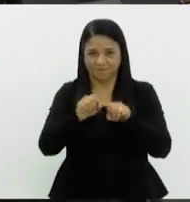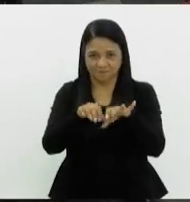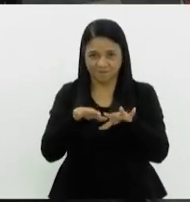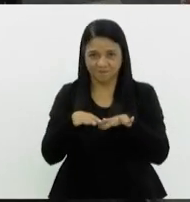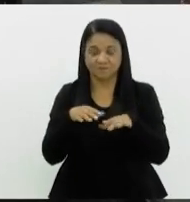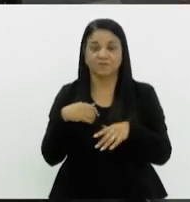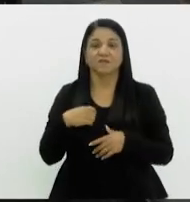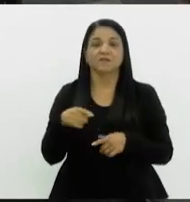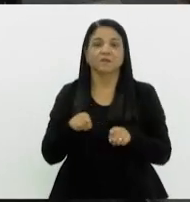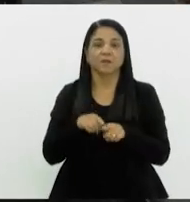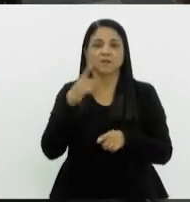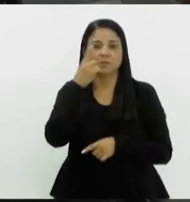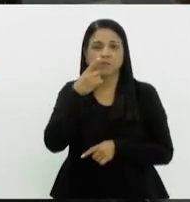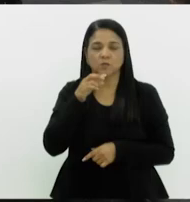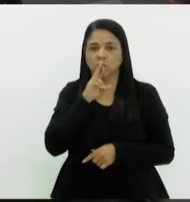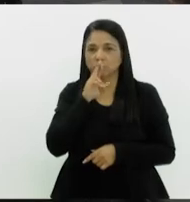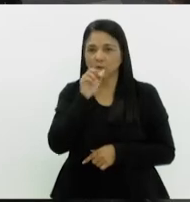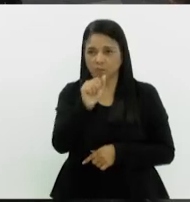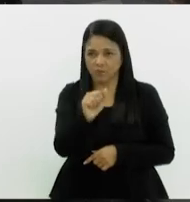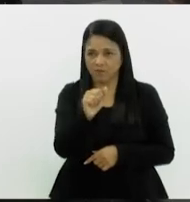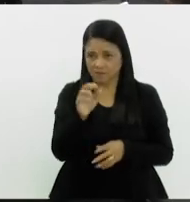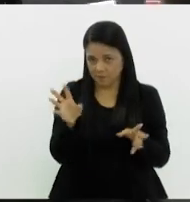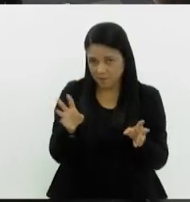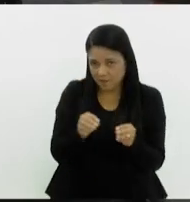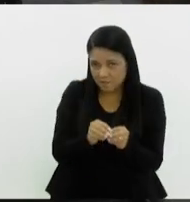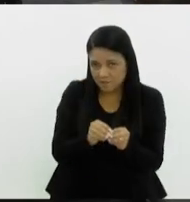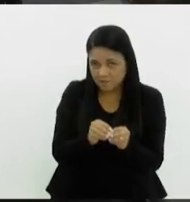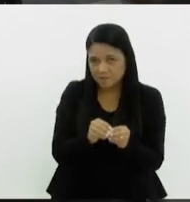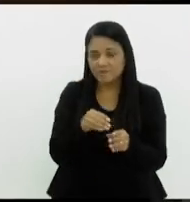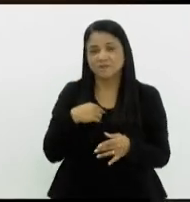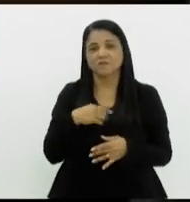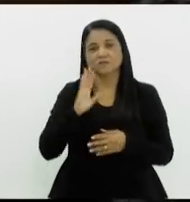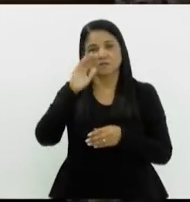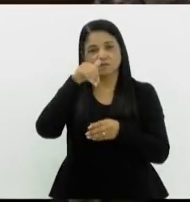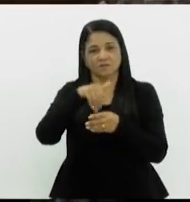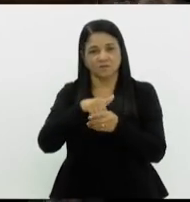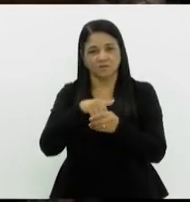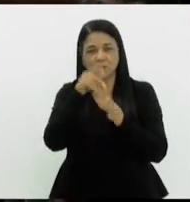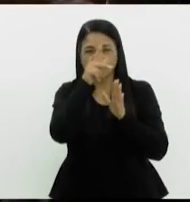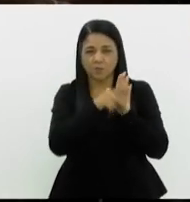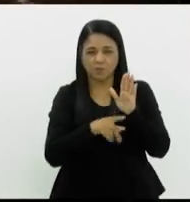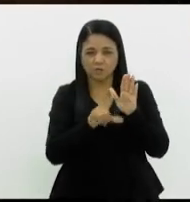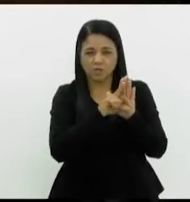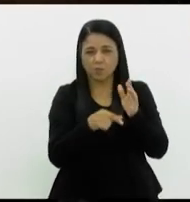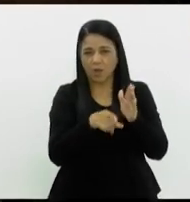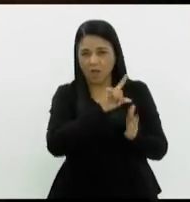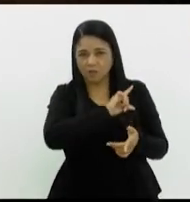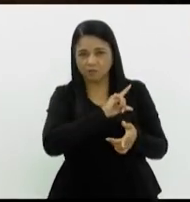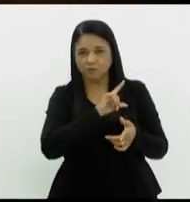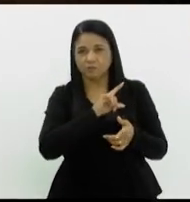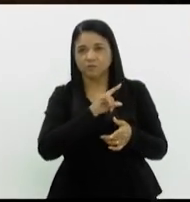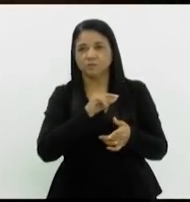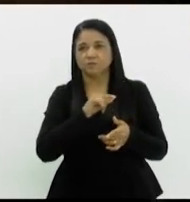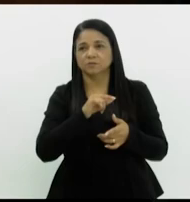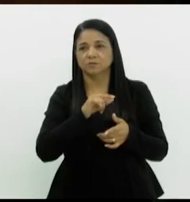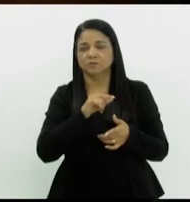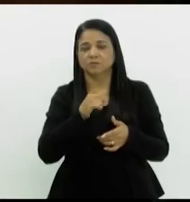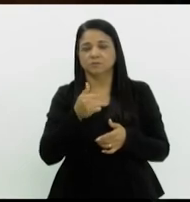Deputado Rodrigo Amorim. Presidente. Vai ser breve? É, muito breve. Só a declaração de voto do projeto anterior, do 24º da pauta,